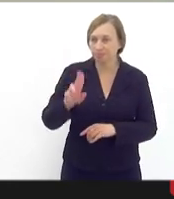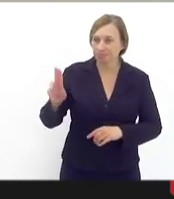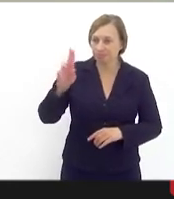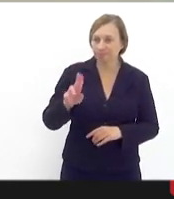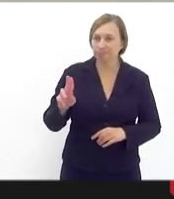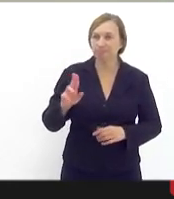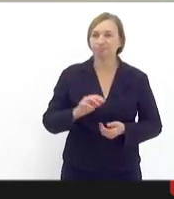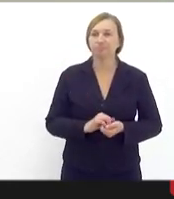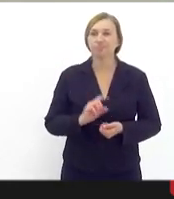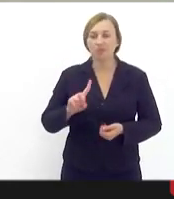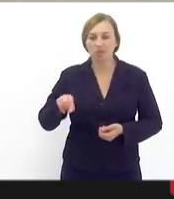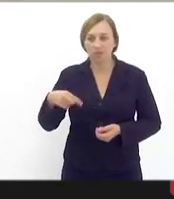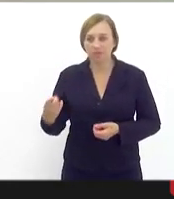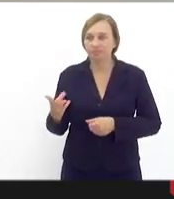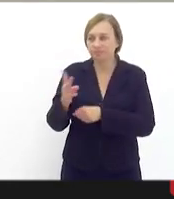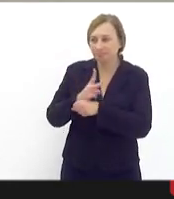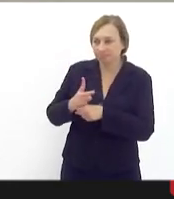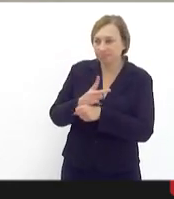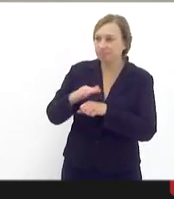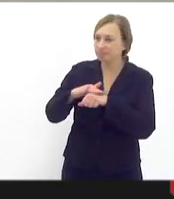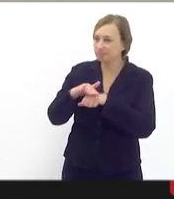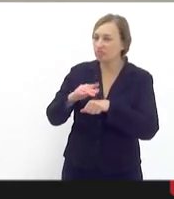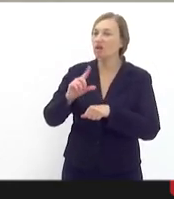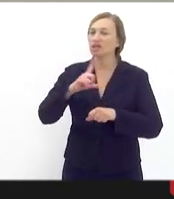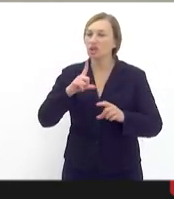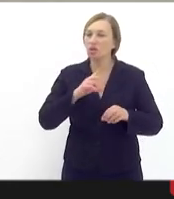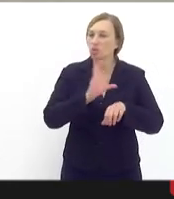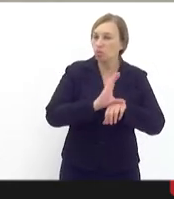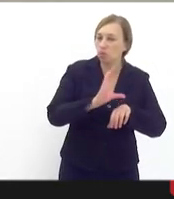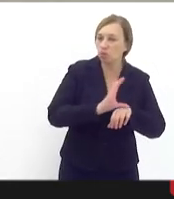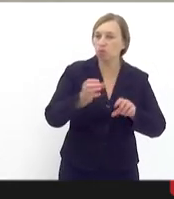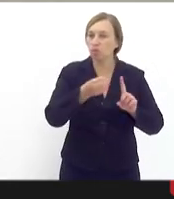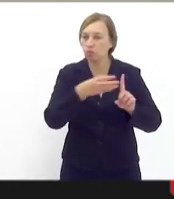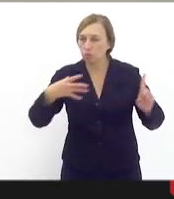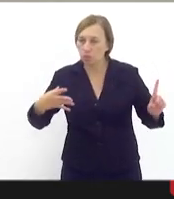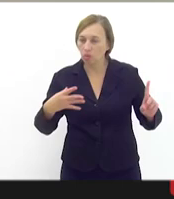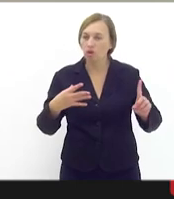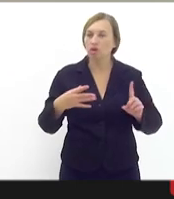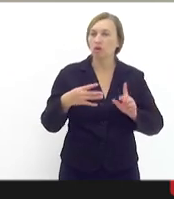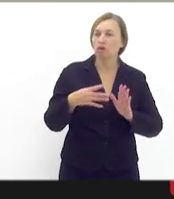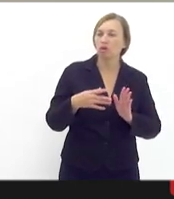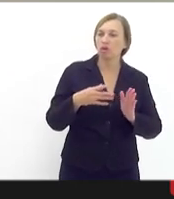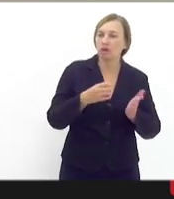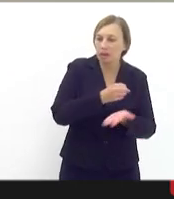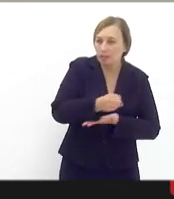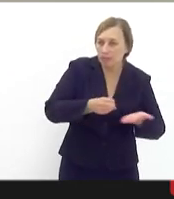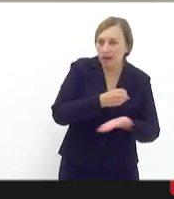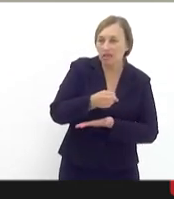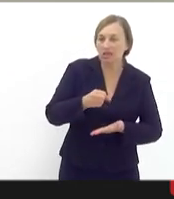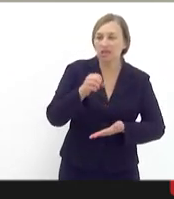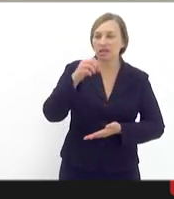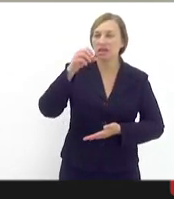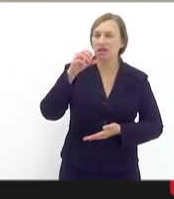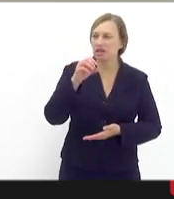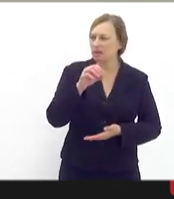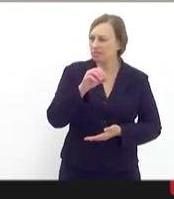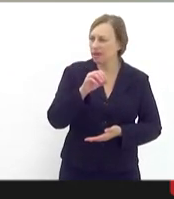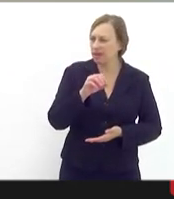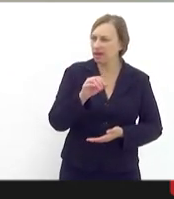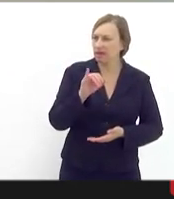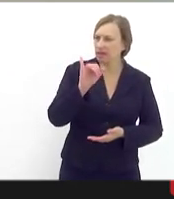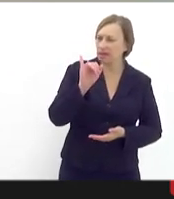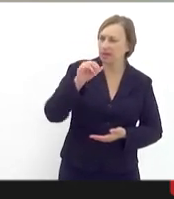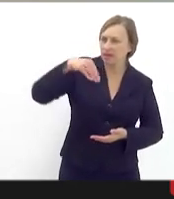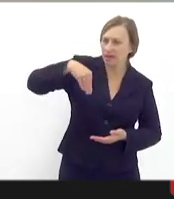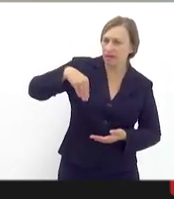gente, Ivana, depois vou te procurar, a gente tem um curso de extensão que a gente fez um projeto piloto com a UNB, justamente para levar a educação midiática